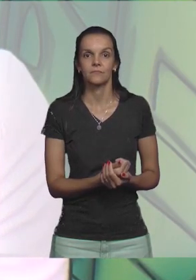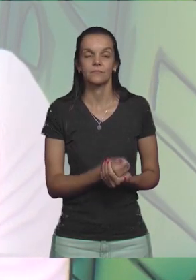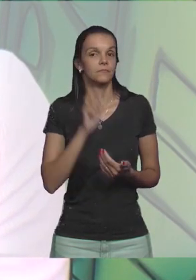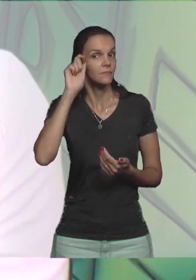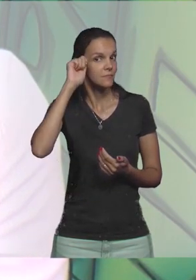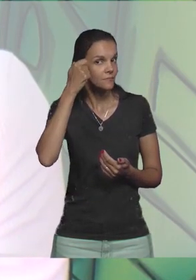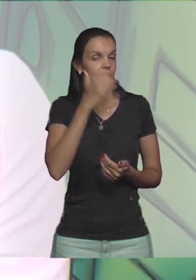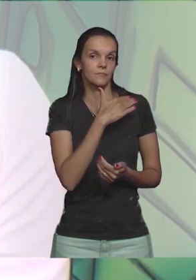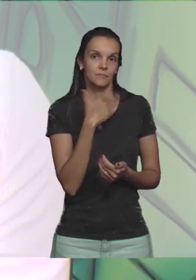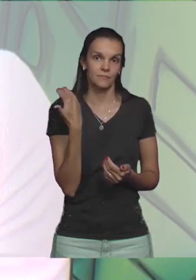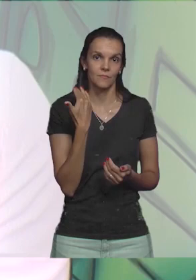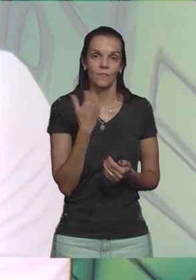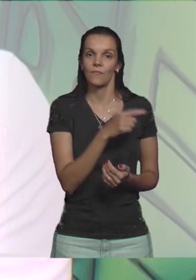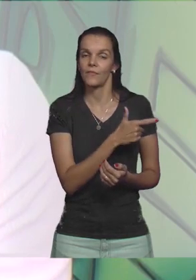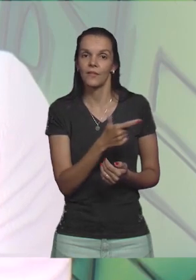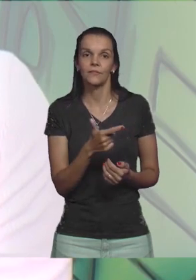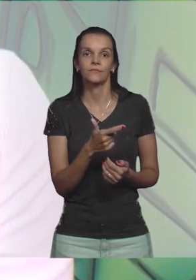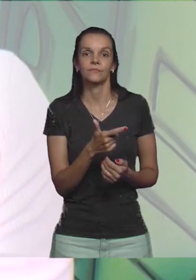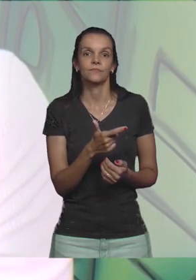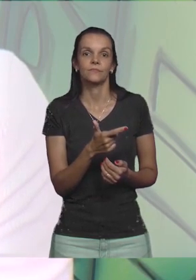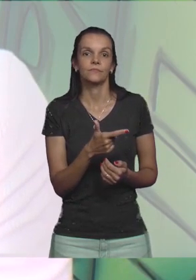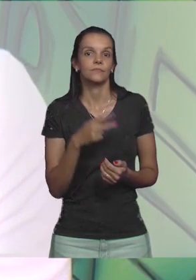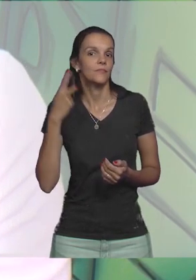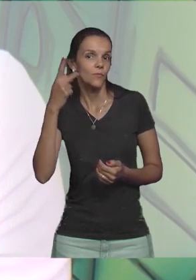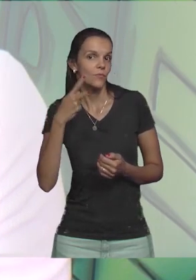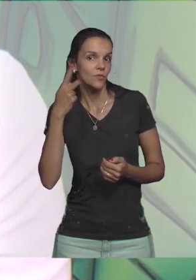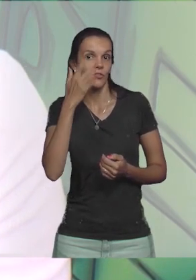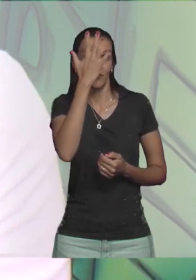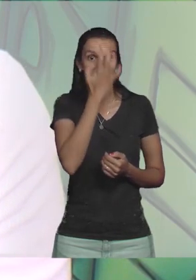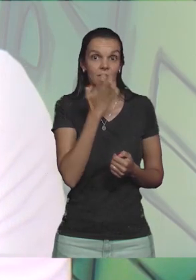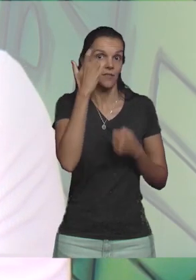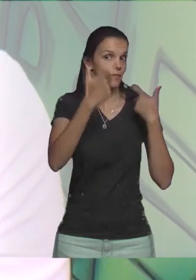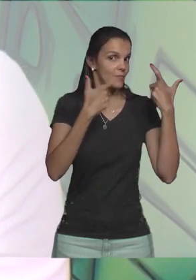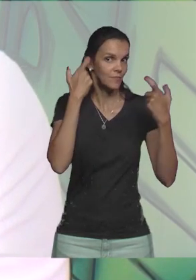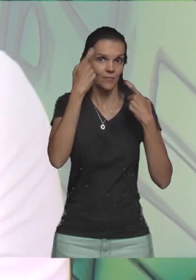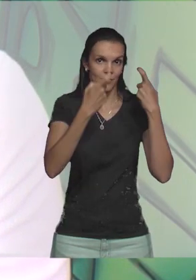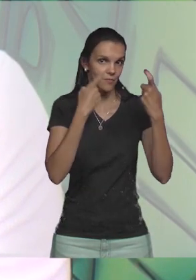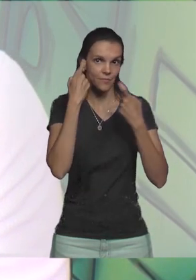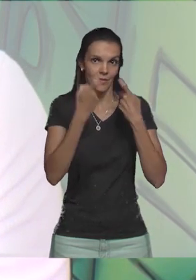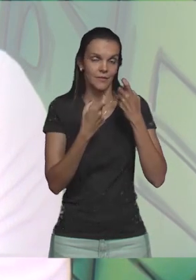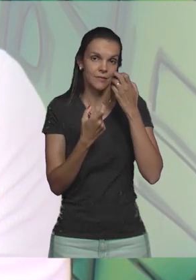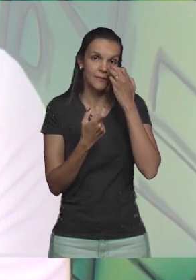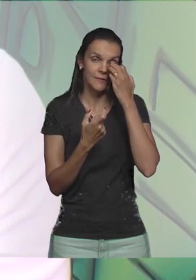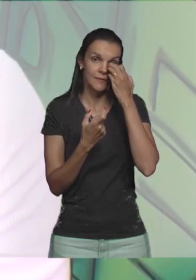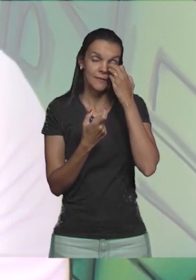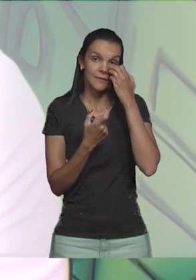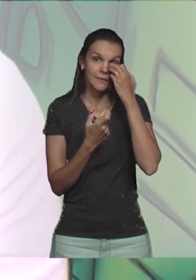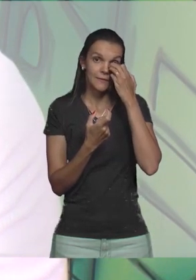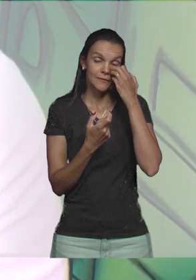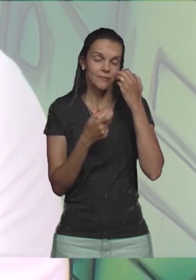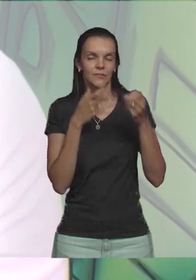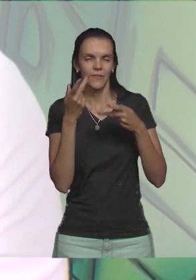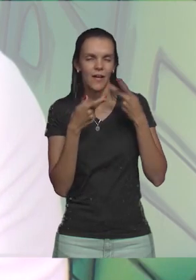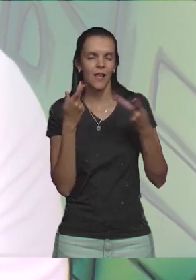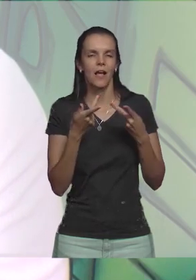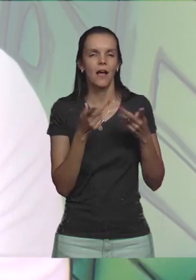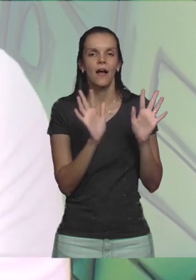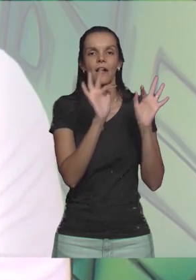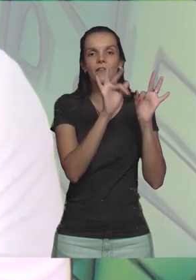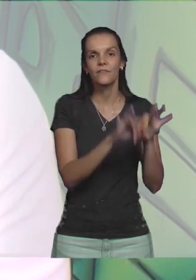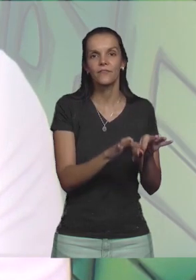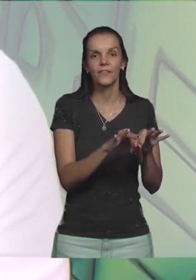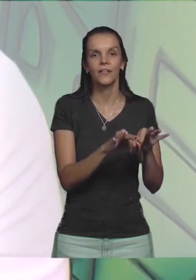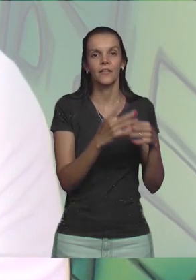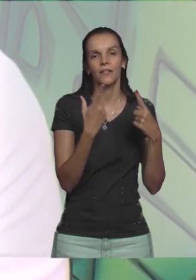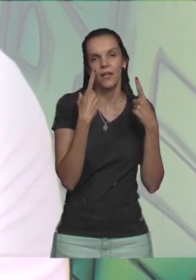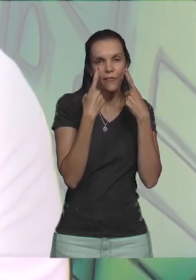negro está morrendo. E a gente não vê uma política séria e preocupada com isso ainda. A gente fala muito em acabar com a violência, mas a gente